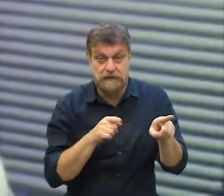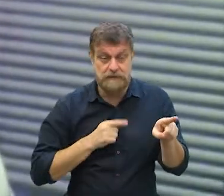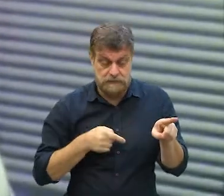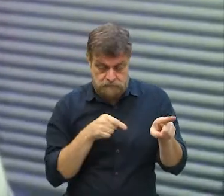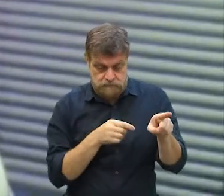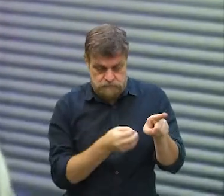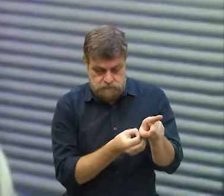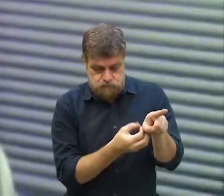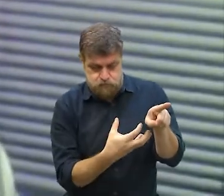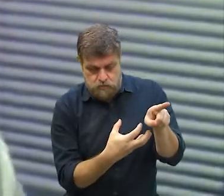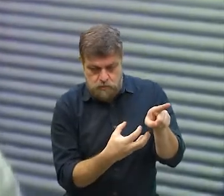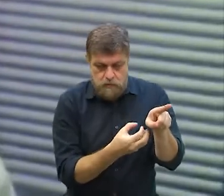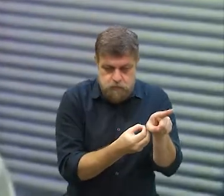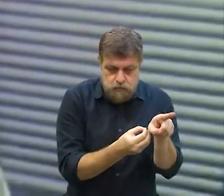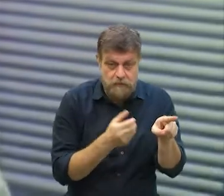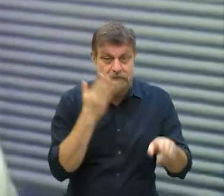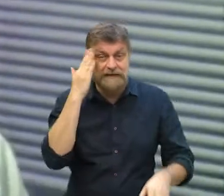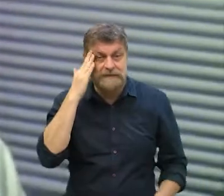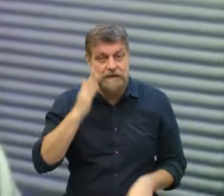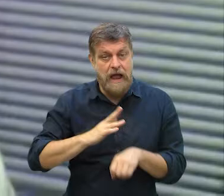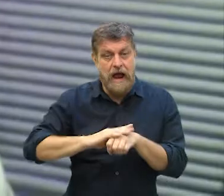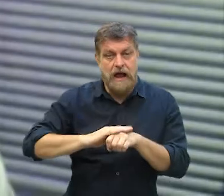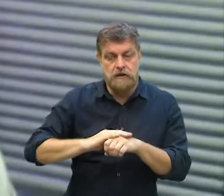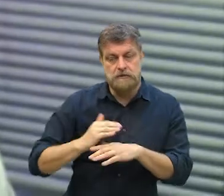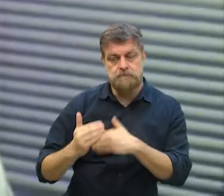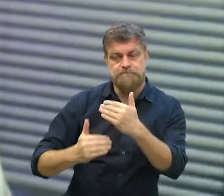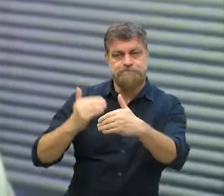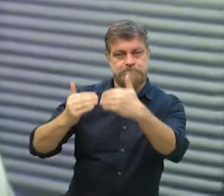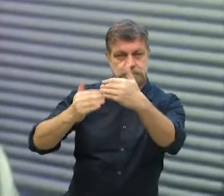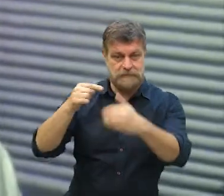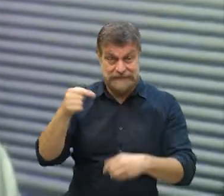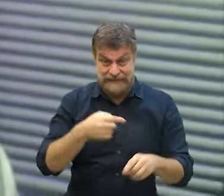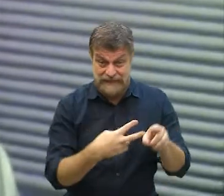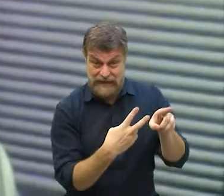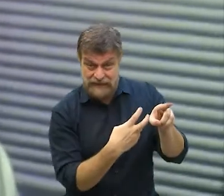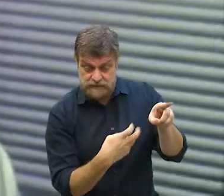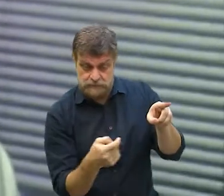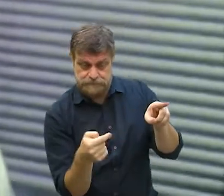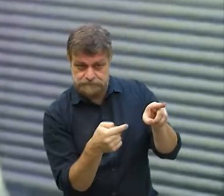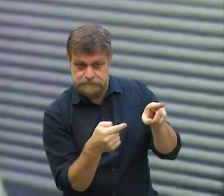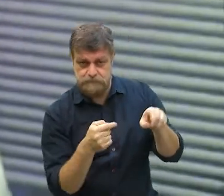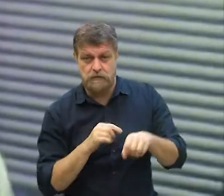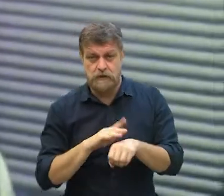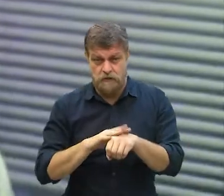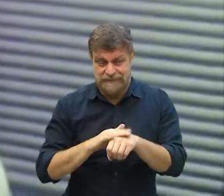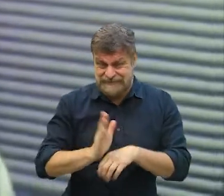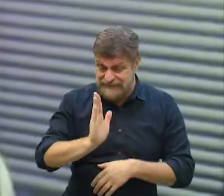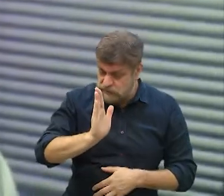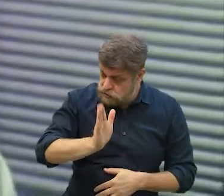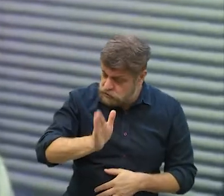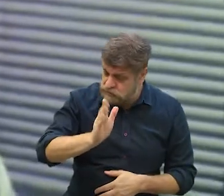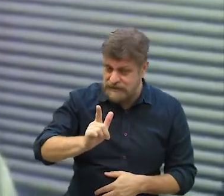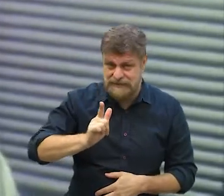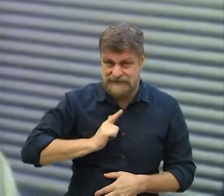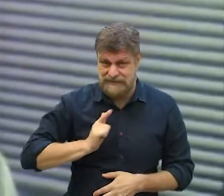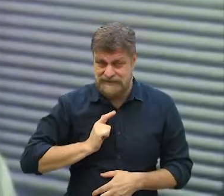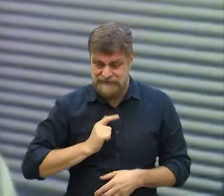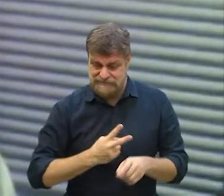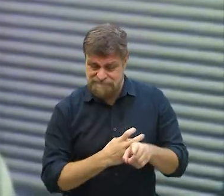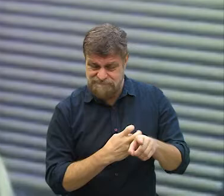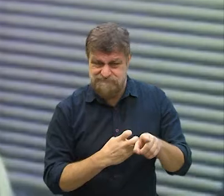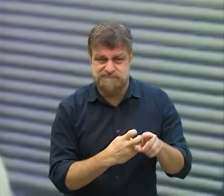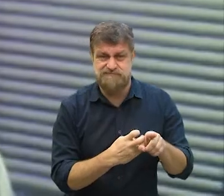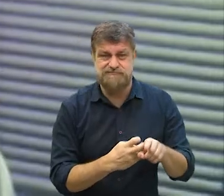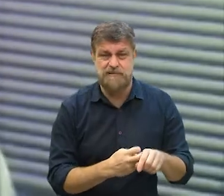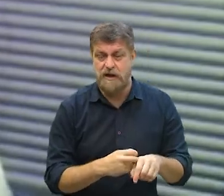diagnóstico precoce para evitar as doenças avançadas, que no caso da próstata, quando a doença já é uma doença